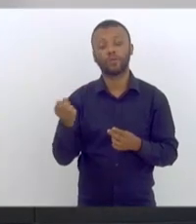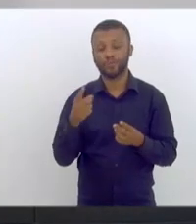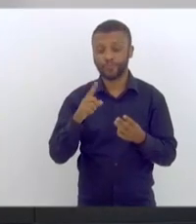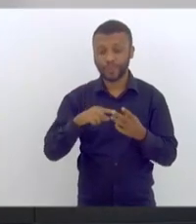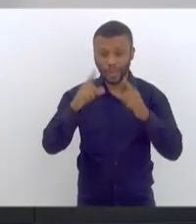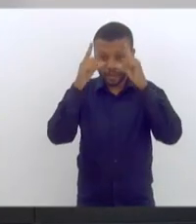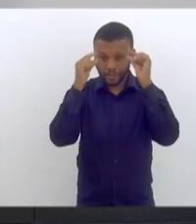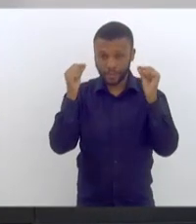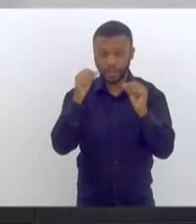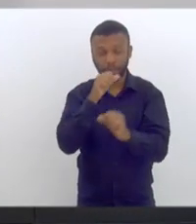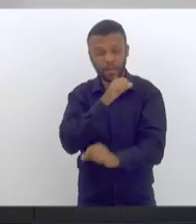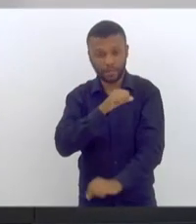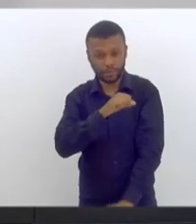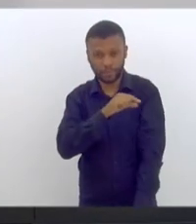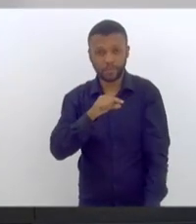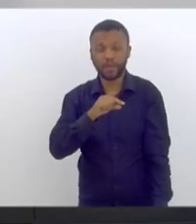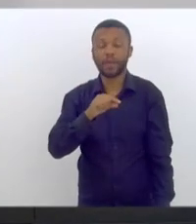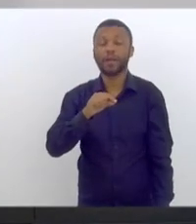16